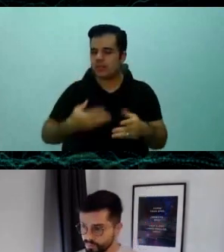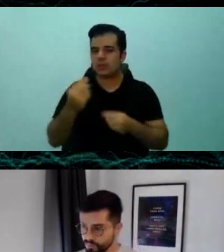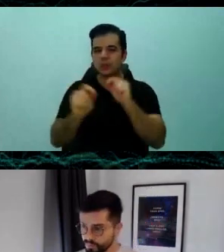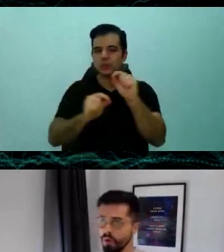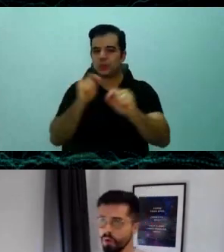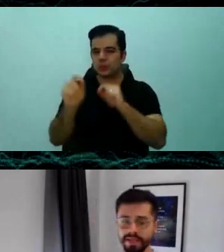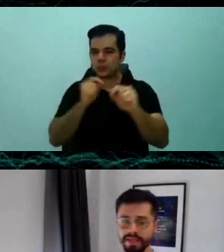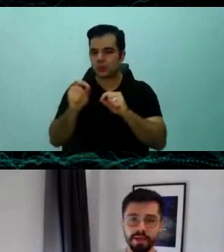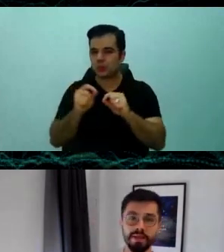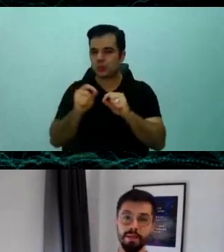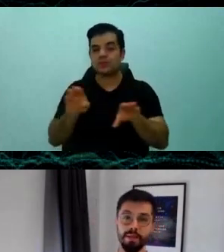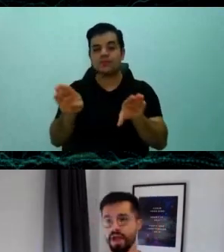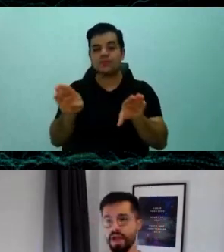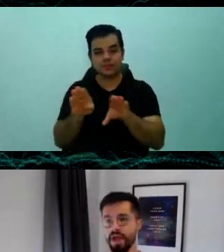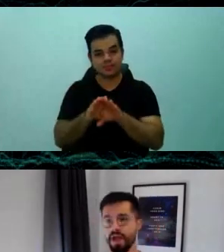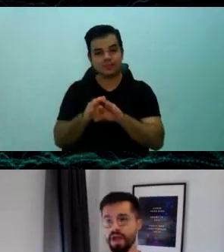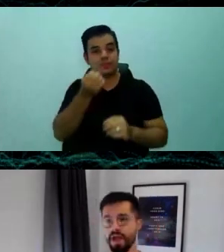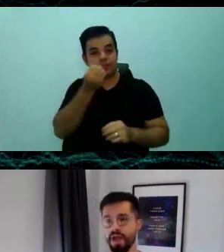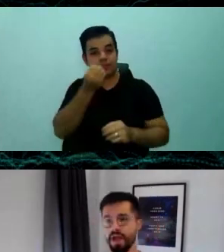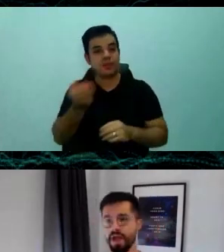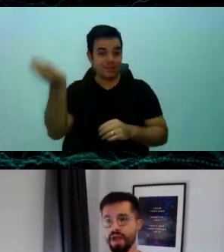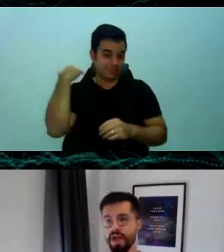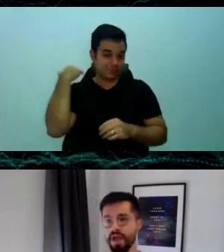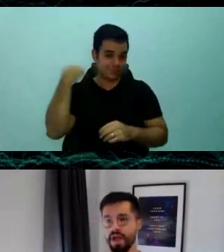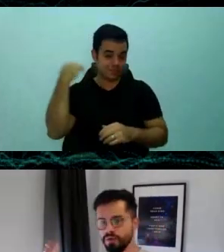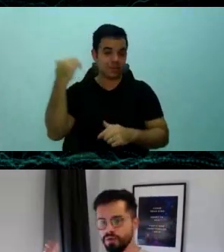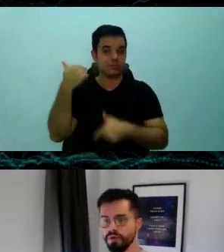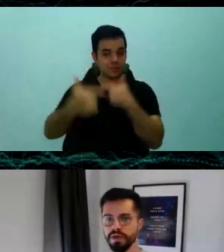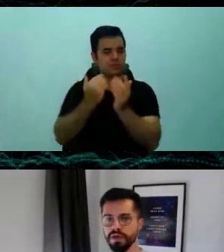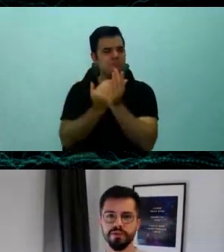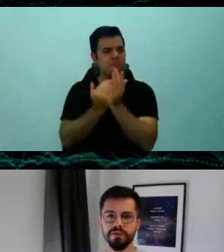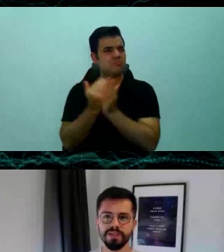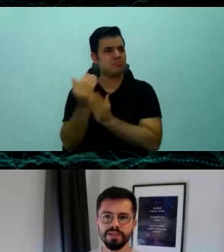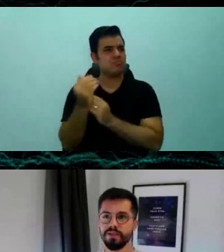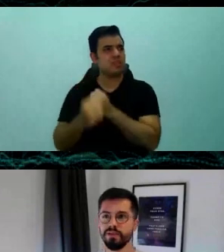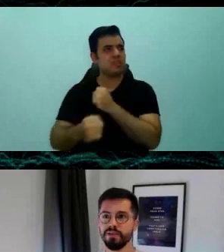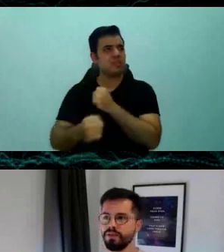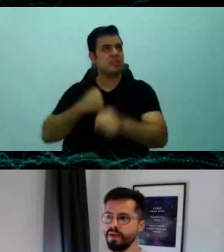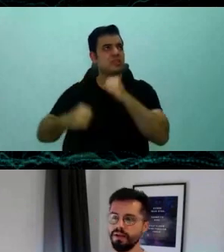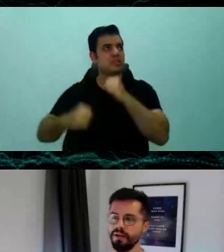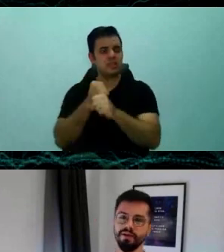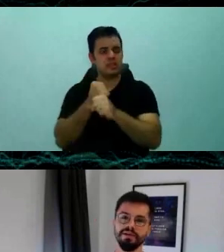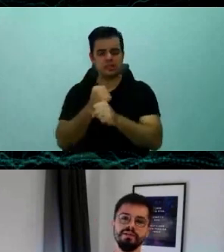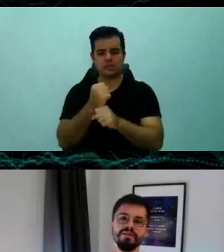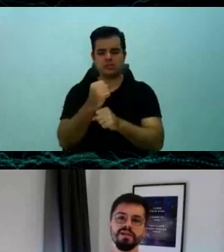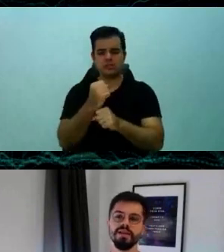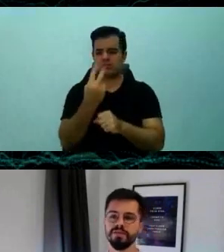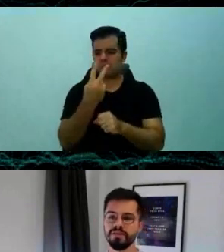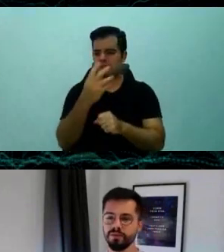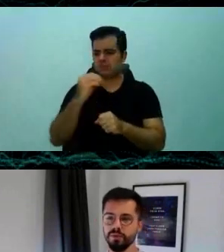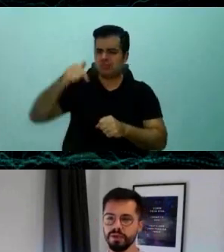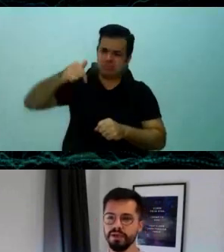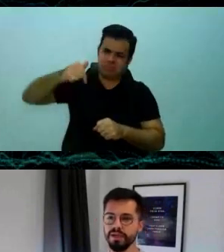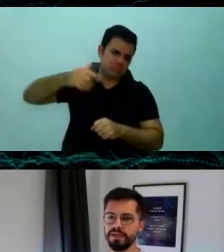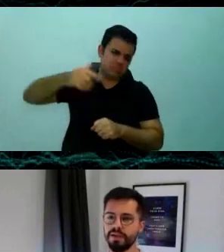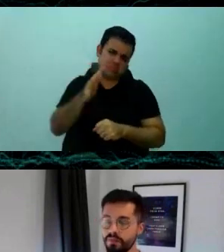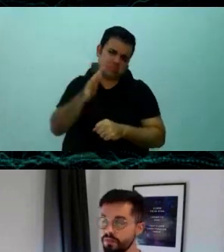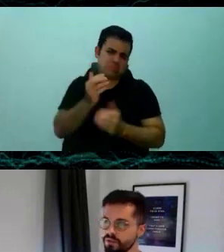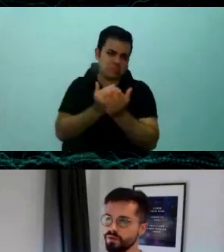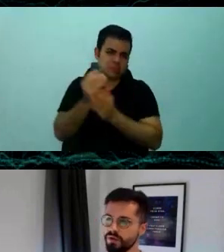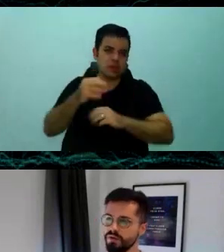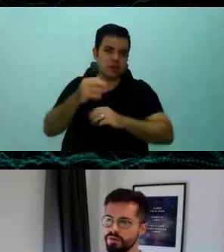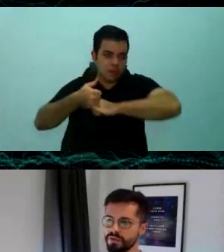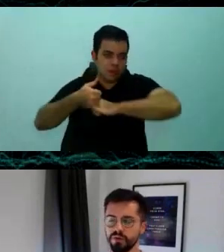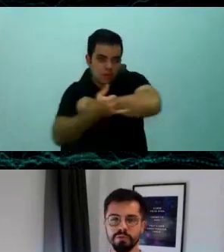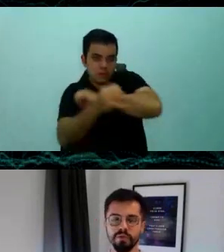lá com beleza na minha época eu comecei lá em 2007 churrasco cara então quando você criar o estrutura